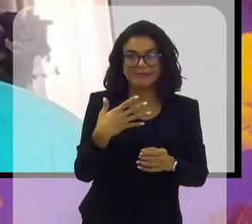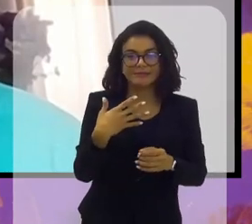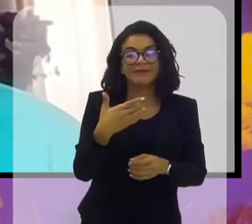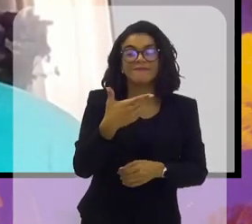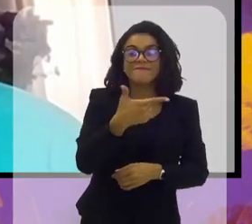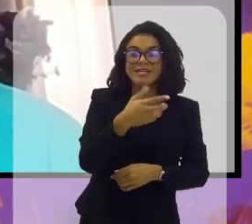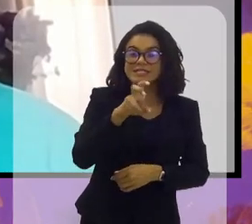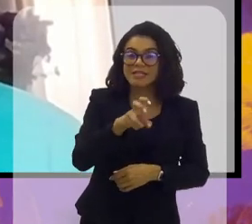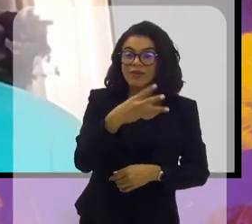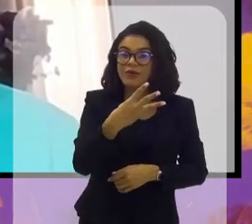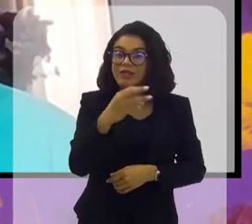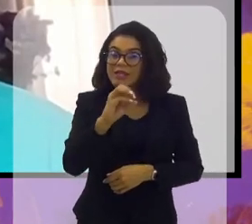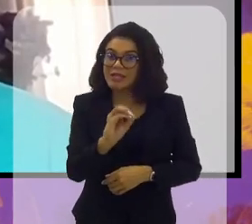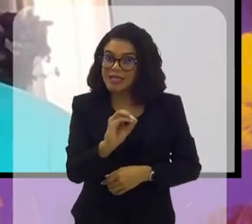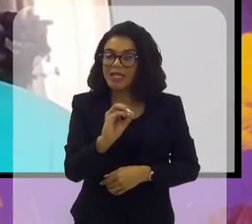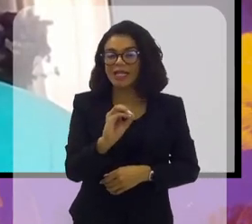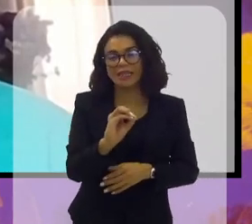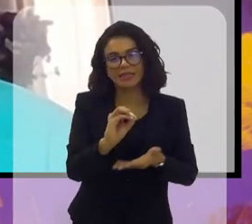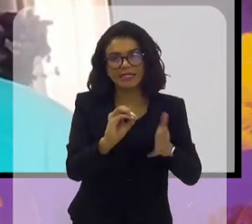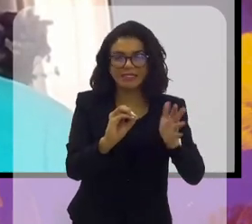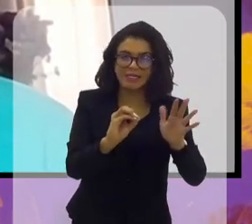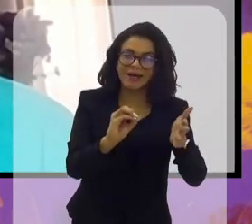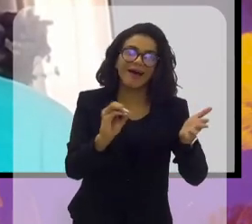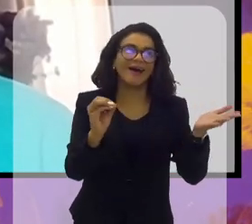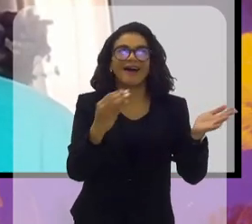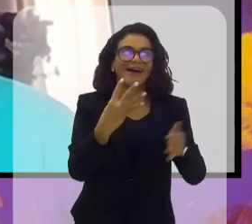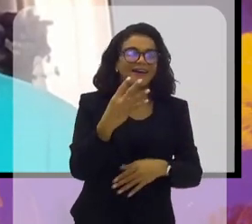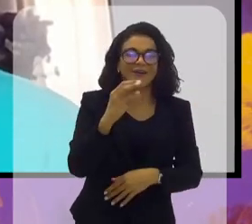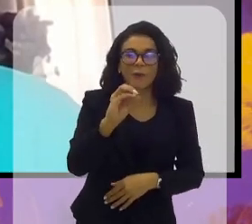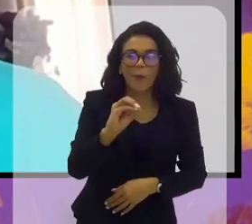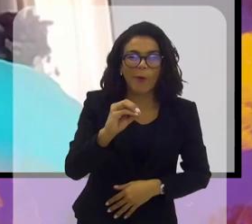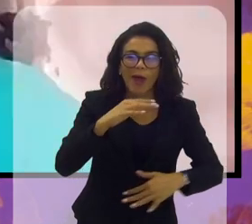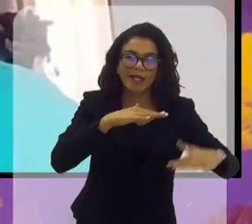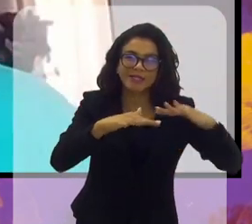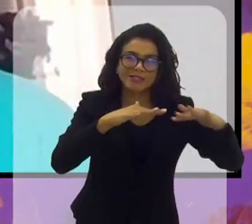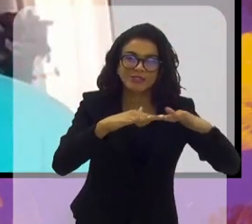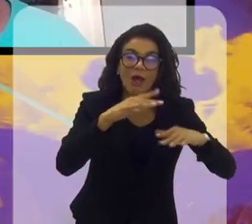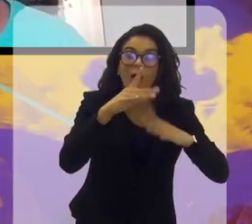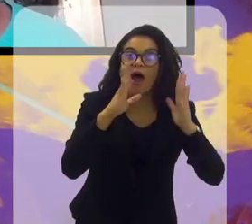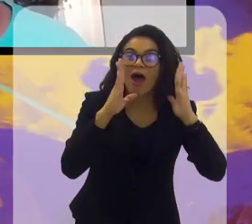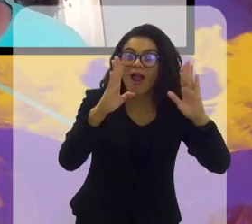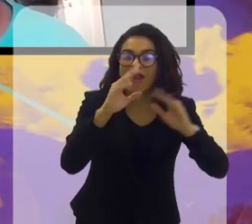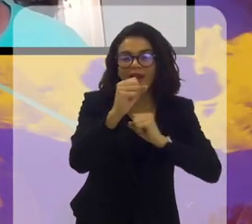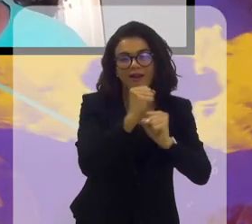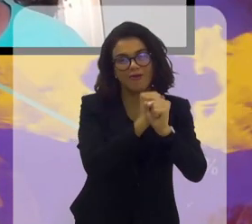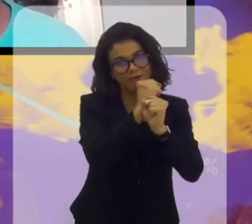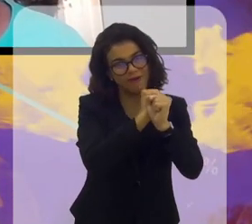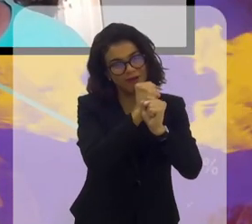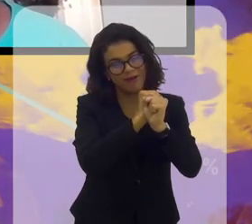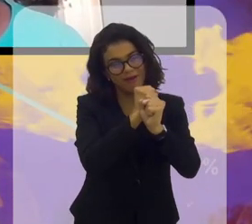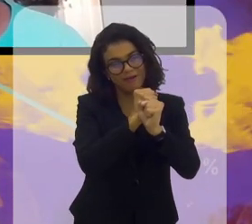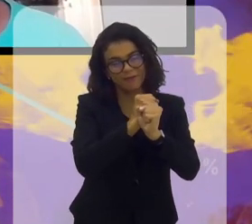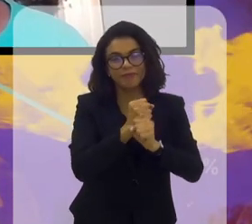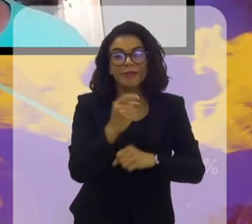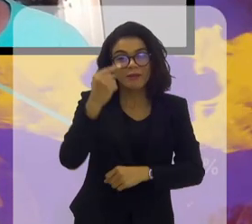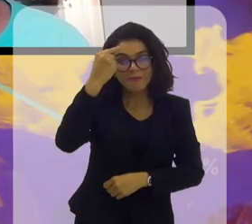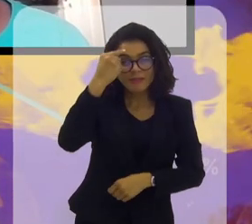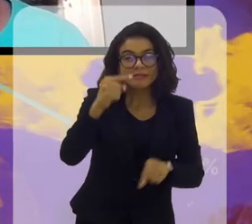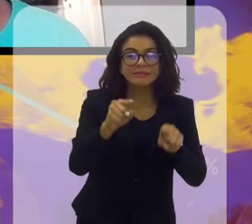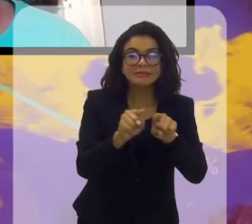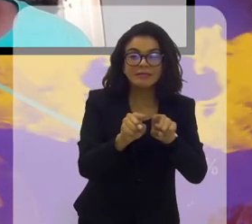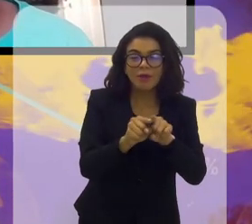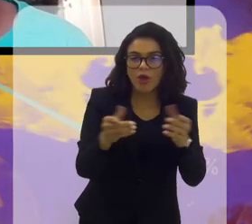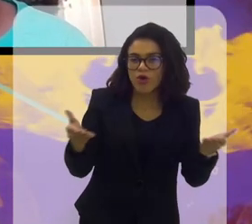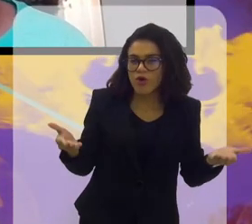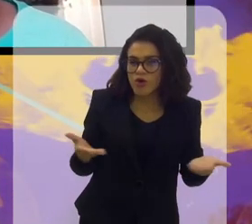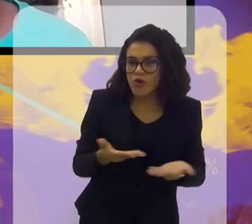bem para 25, 30, 35, vai lá, 40 jogos por ano, ok?